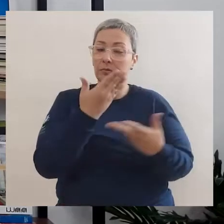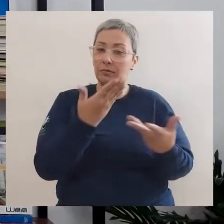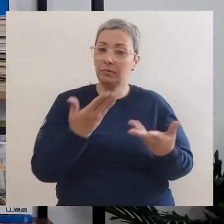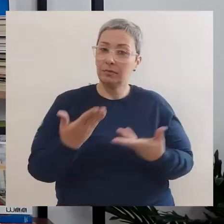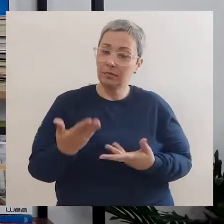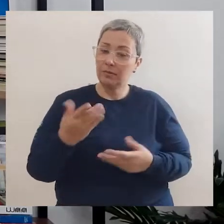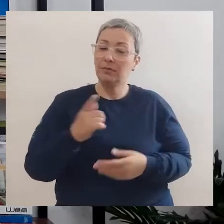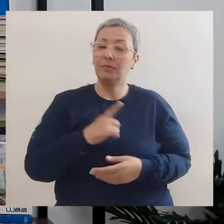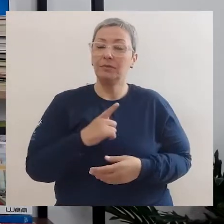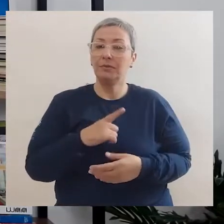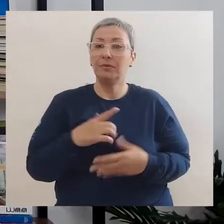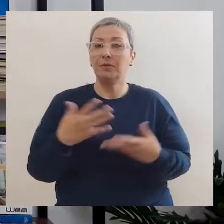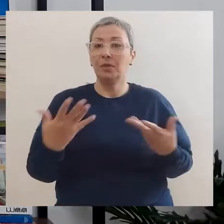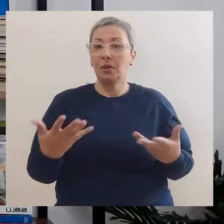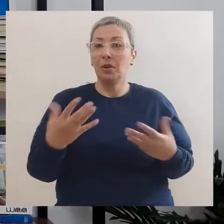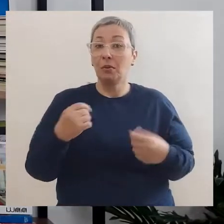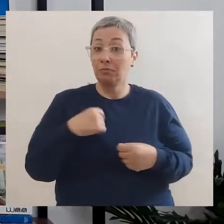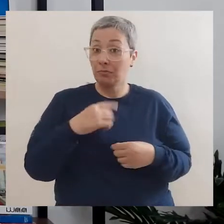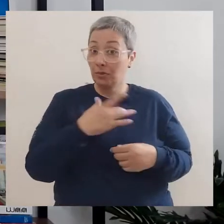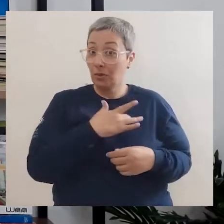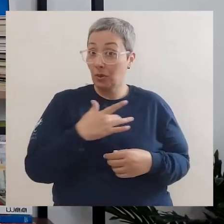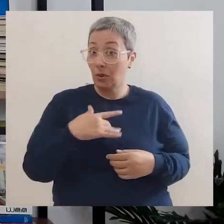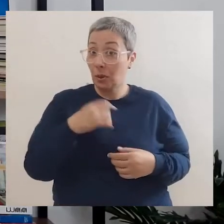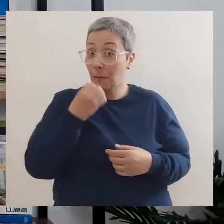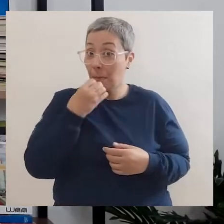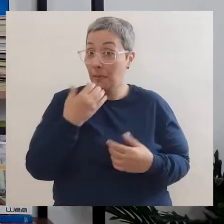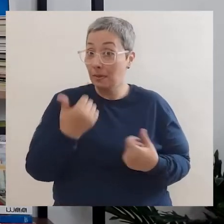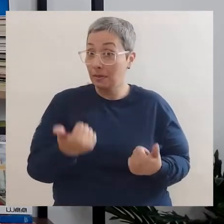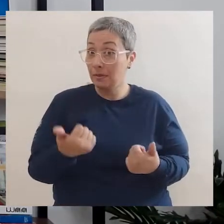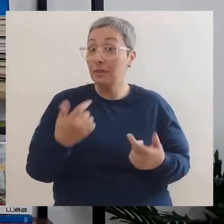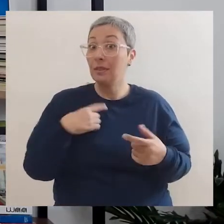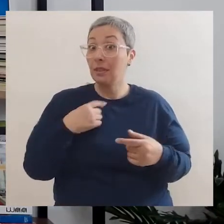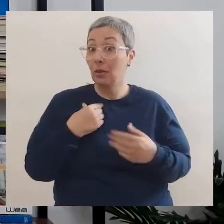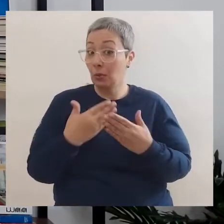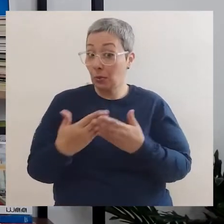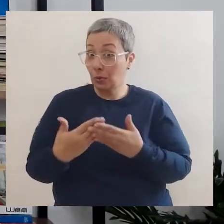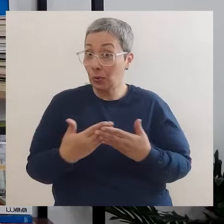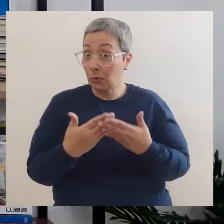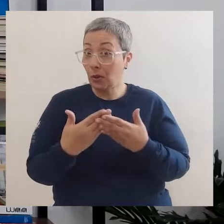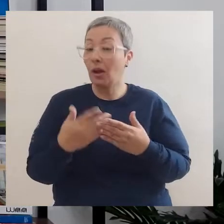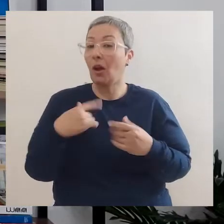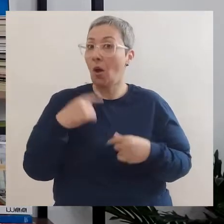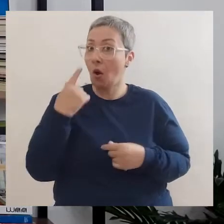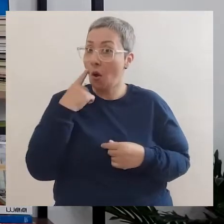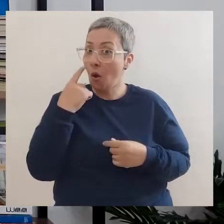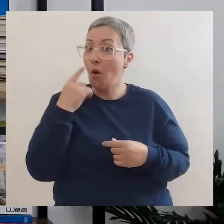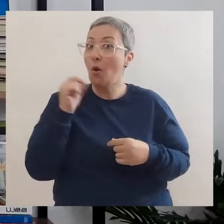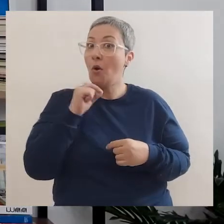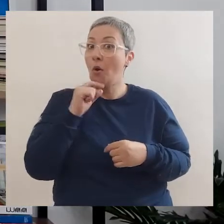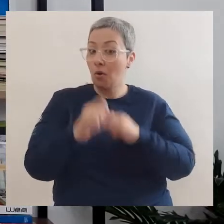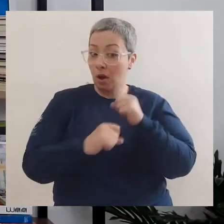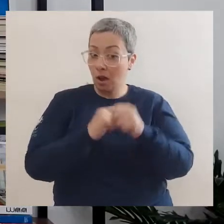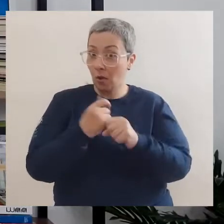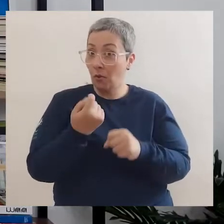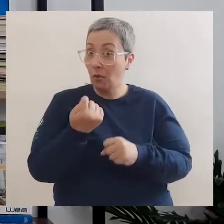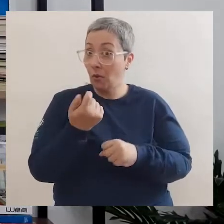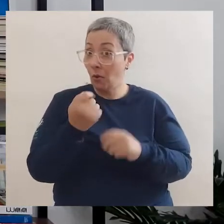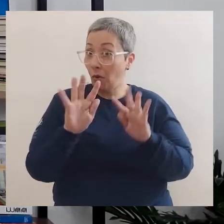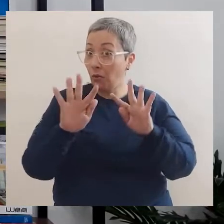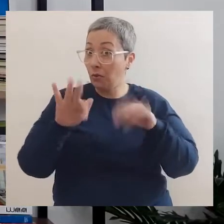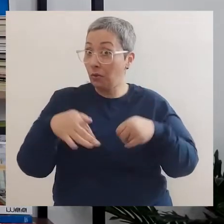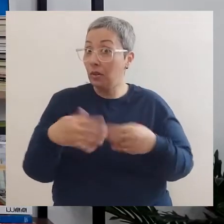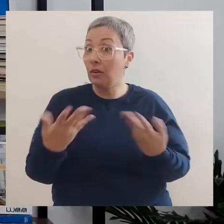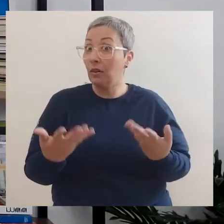todos muito bem-vindos e muito bem-vindas. Como é que vocês estão? Estão bem aí? Estão estudando? Olha lá, hein? O ano está acabando, hein,